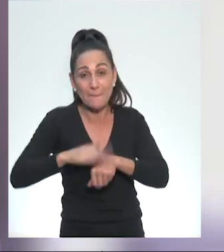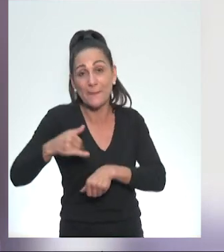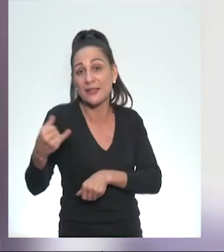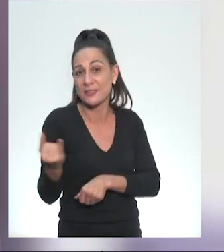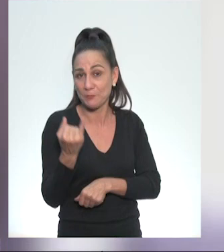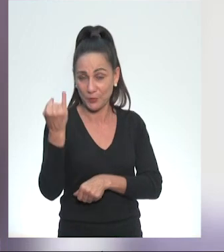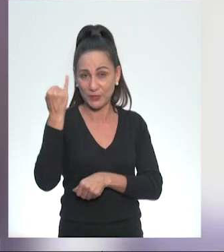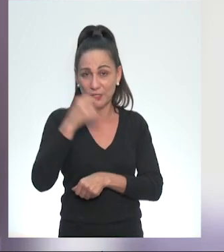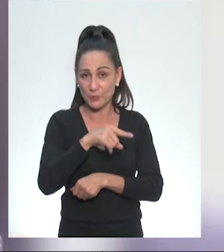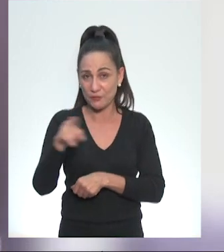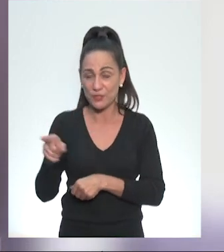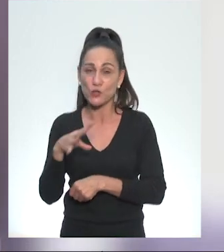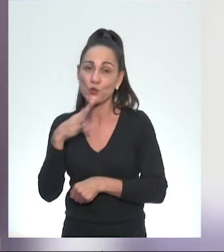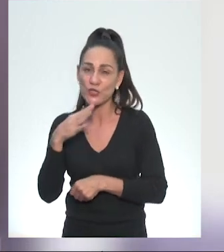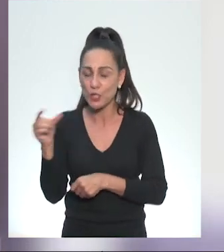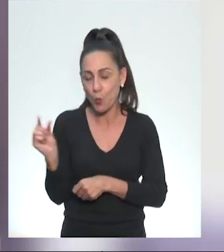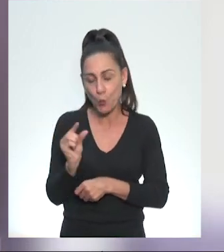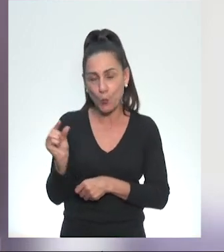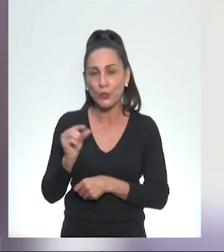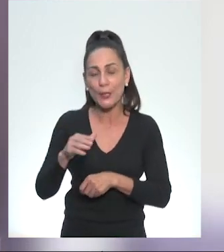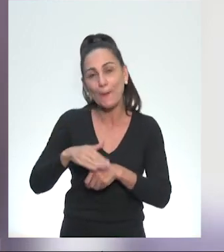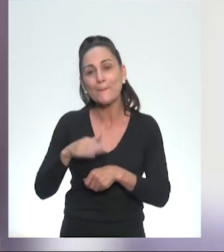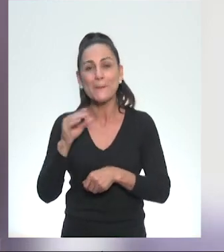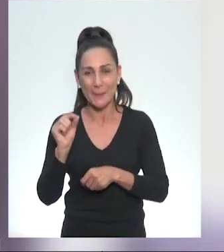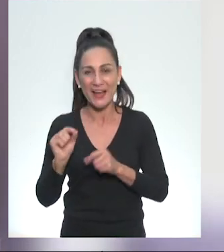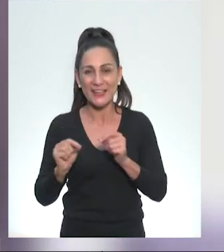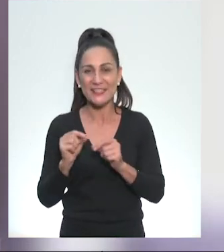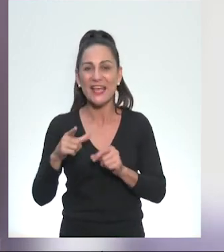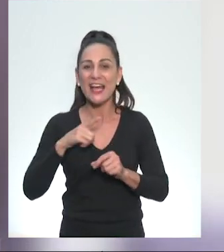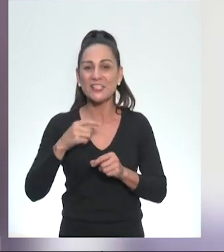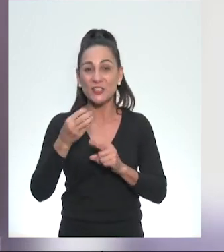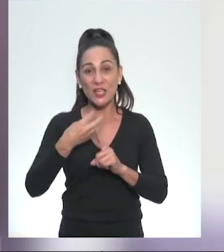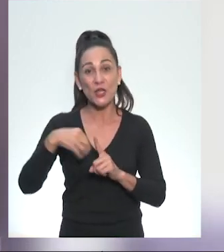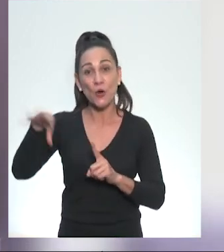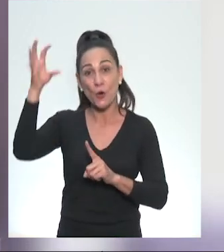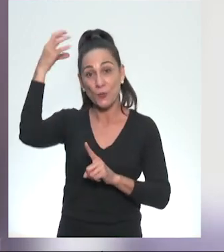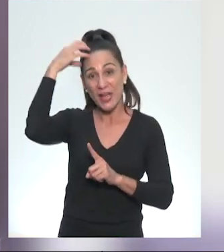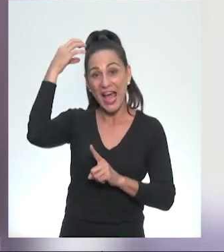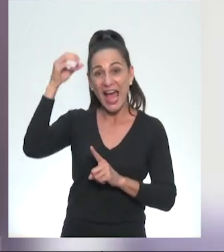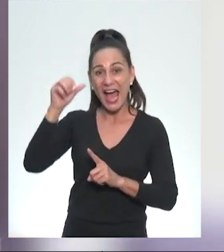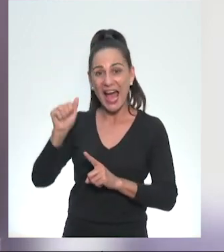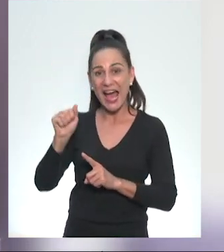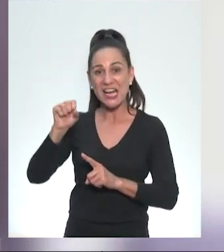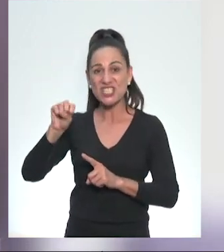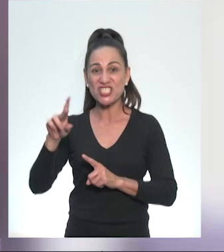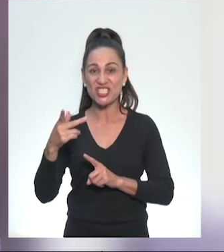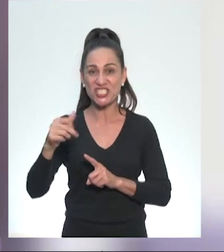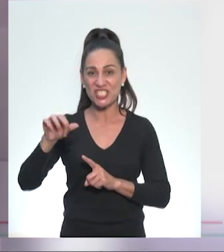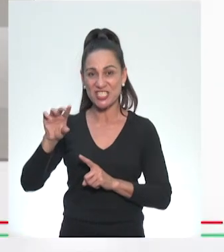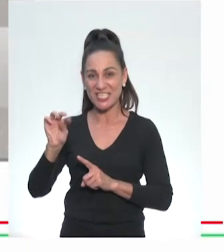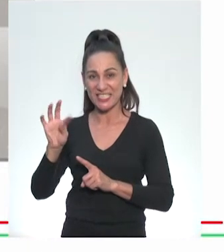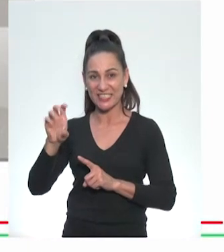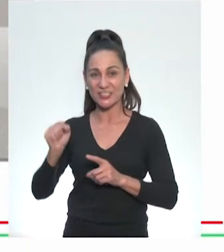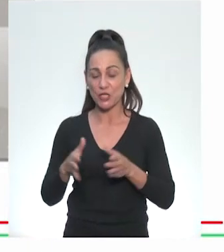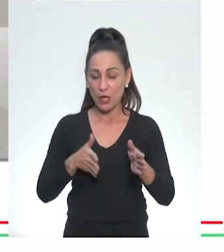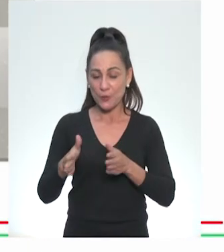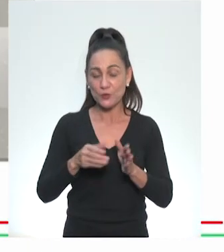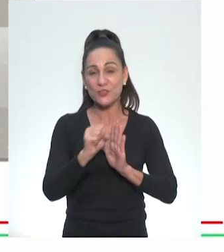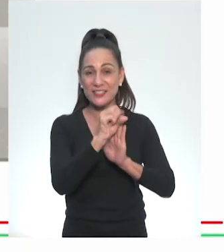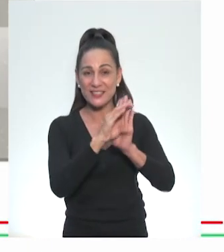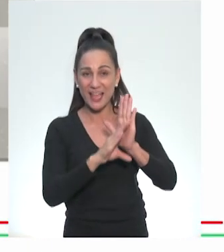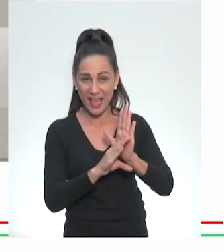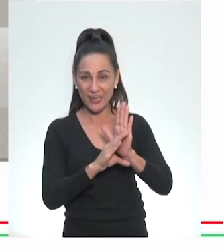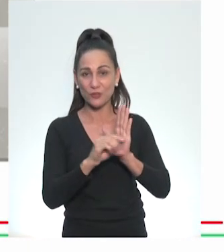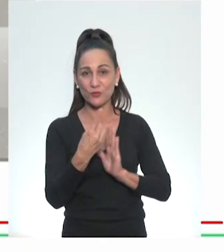importantes para vocês conhecerem um pouquinho mais. A gente tem aí o Império Ashanti, que ele se manteve entre o século XVIII